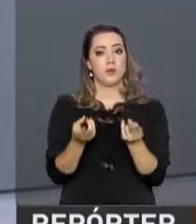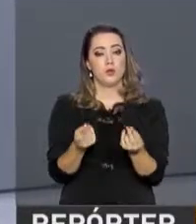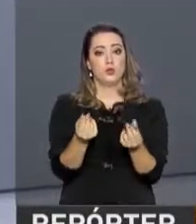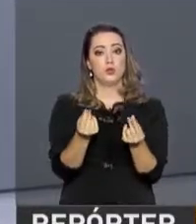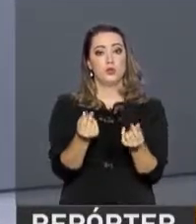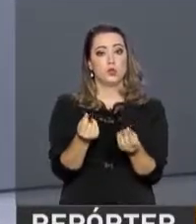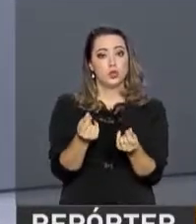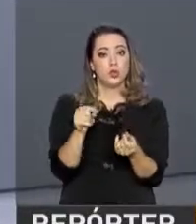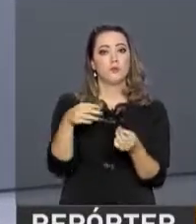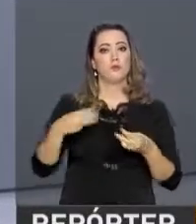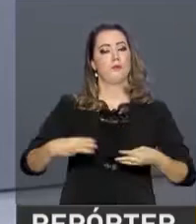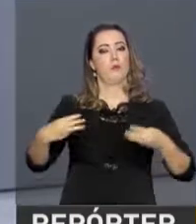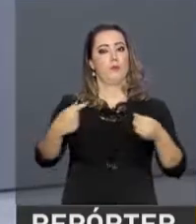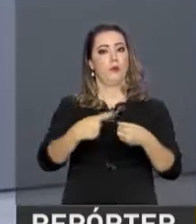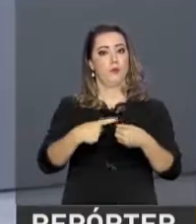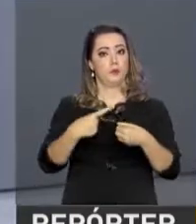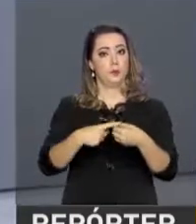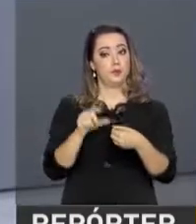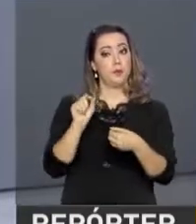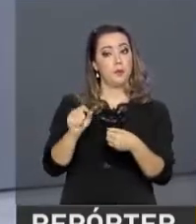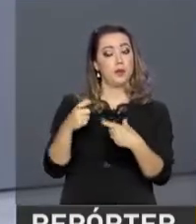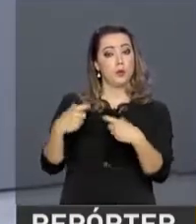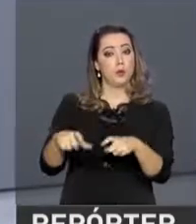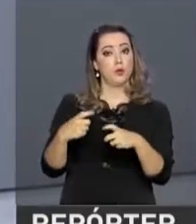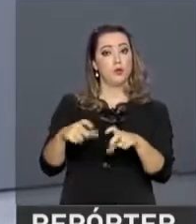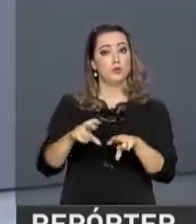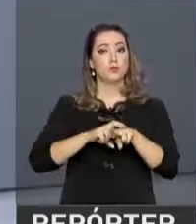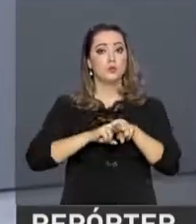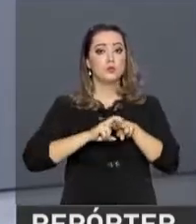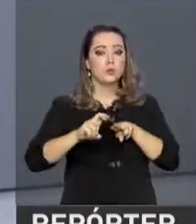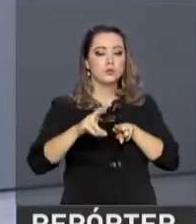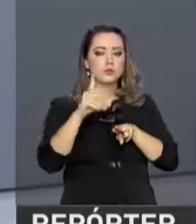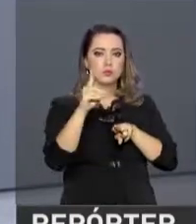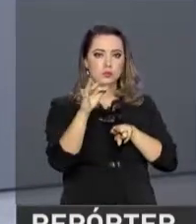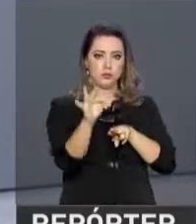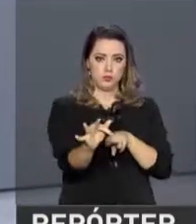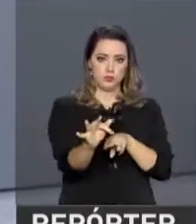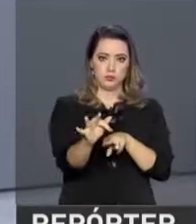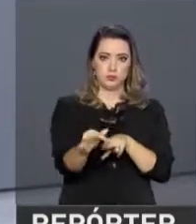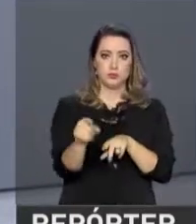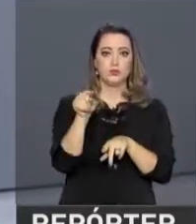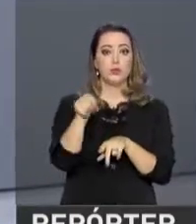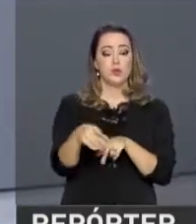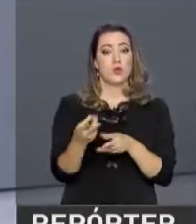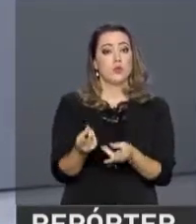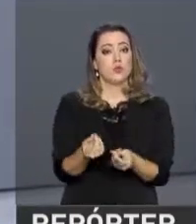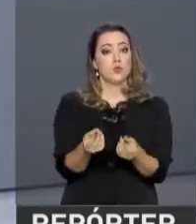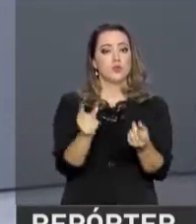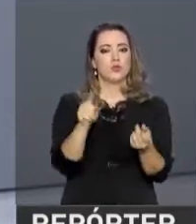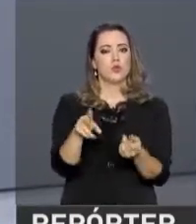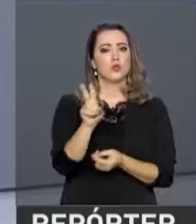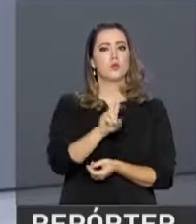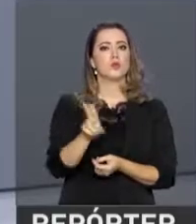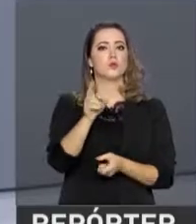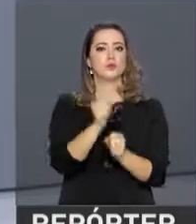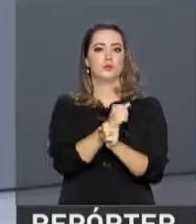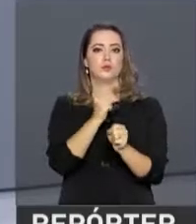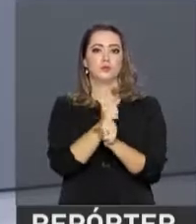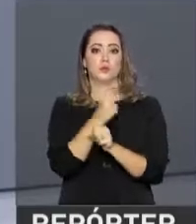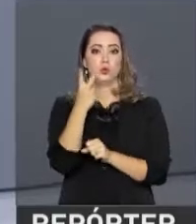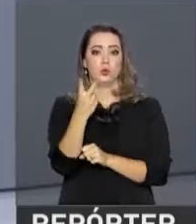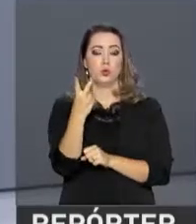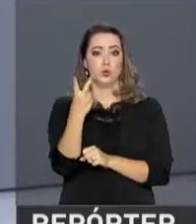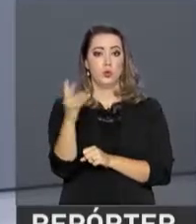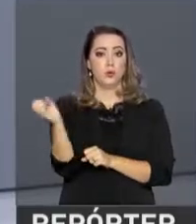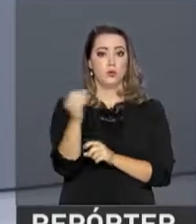liberação de recursos do ministério das cidades para expansão do metrô do distrito federal os investimentos serão usados para construir duas